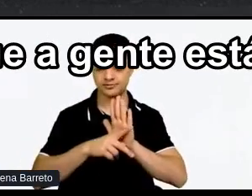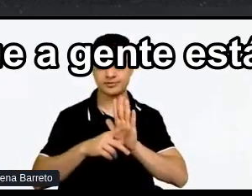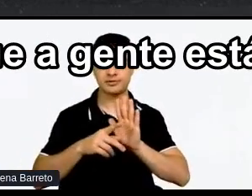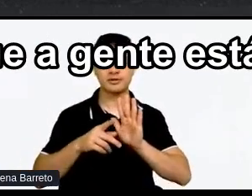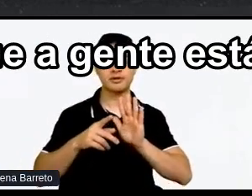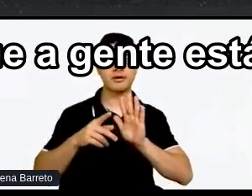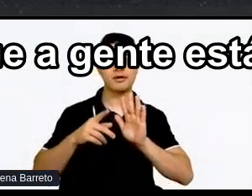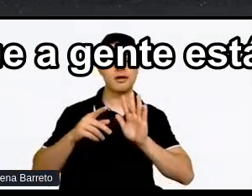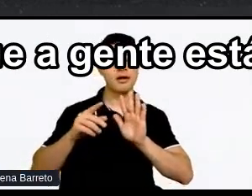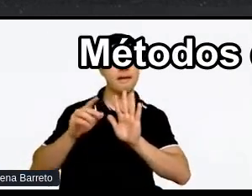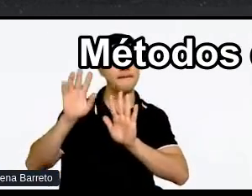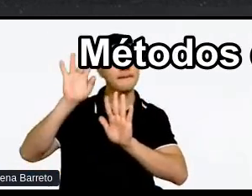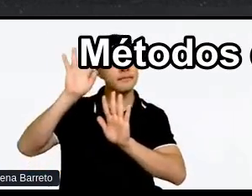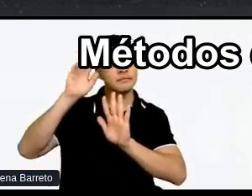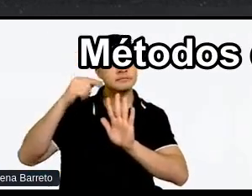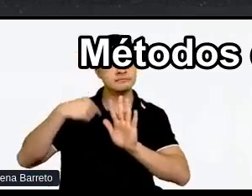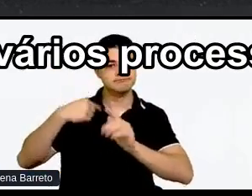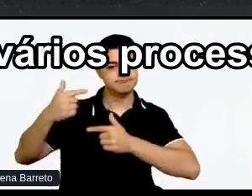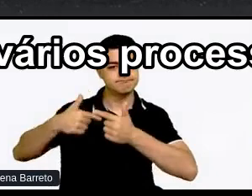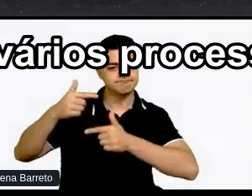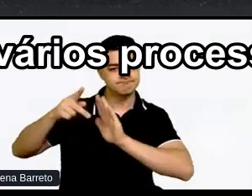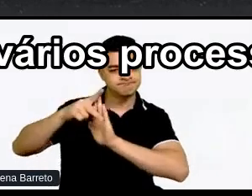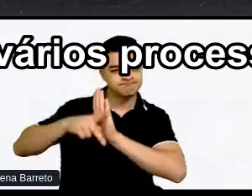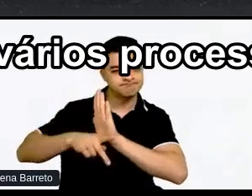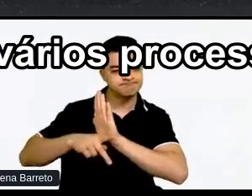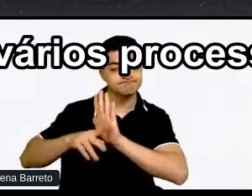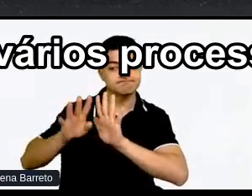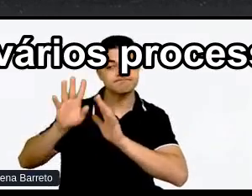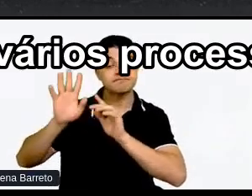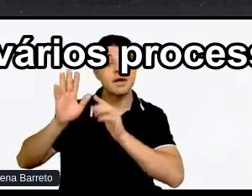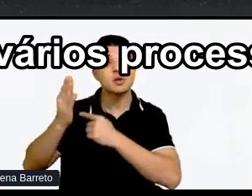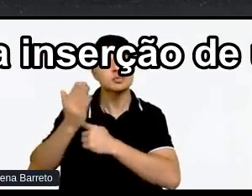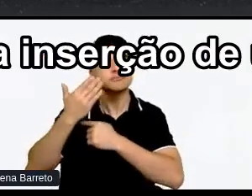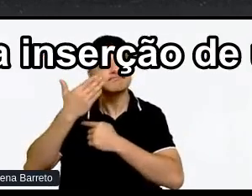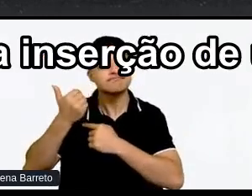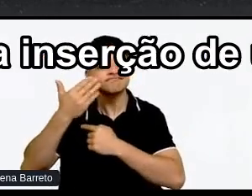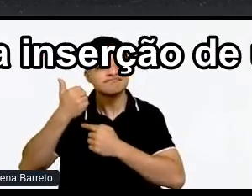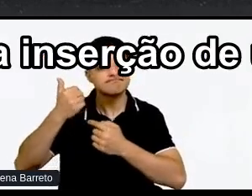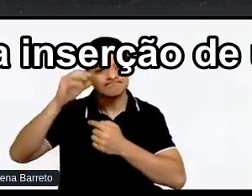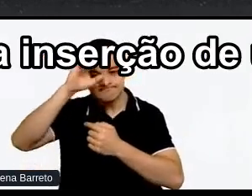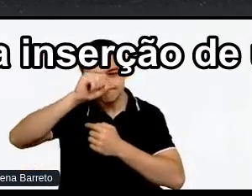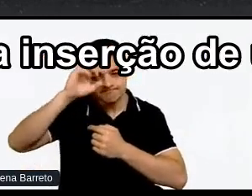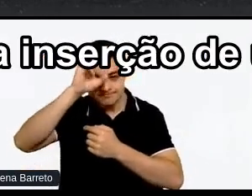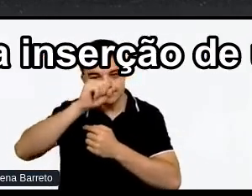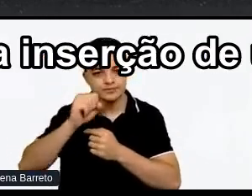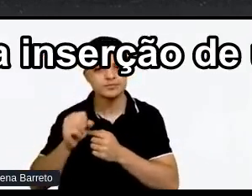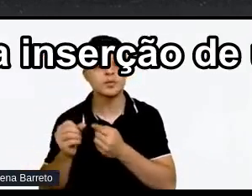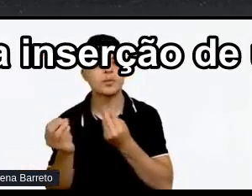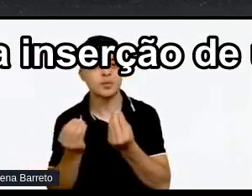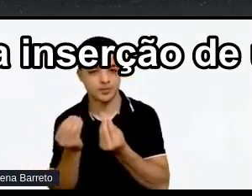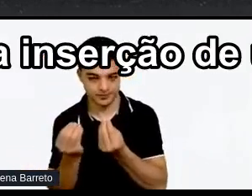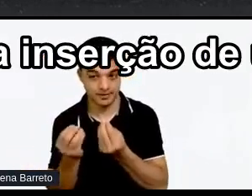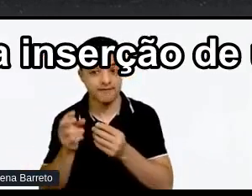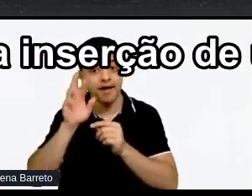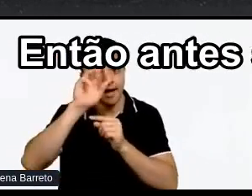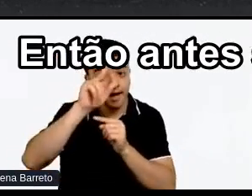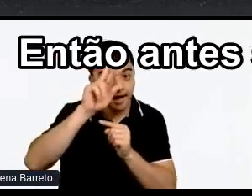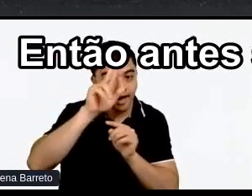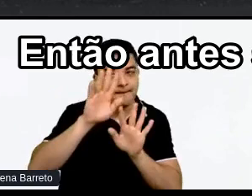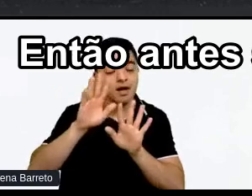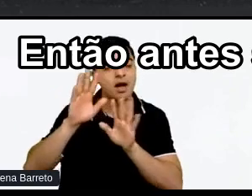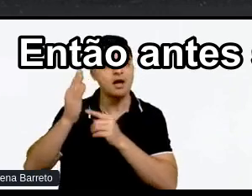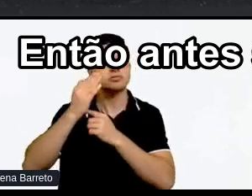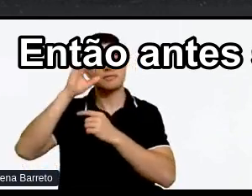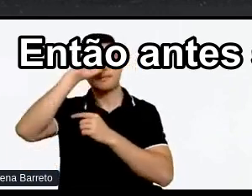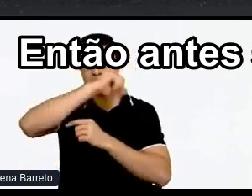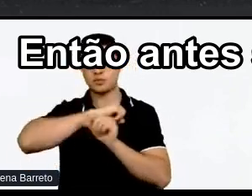sobre isso, né? Métodos e práticas são vários processos que nós temos até uma inserção de um grupo minorizado. Então,